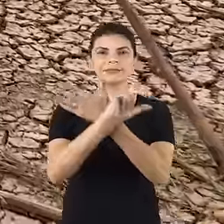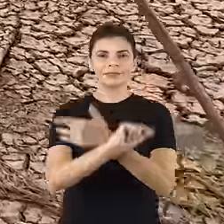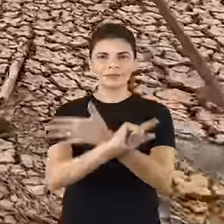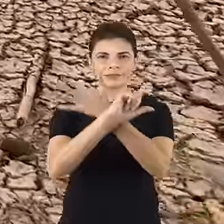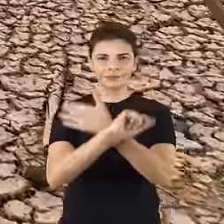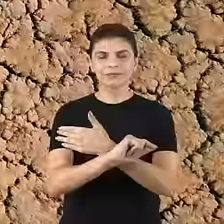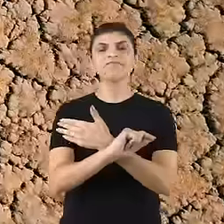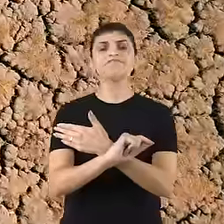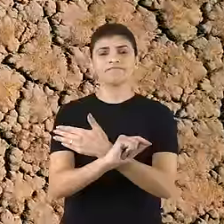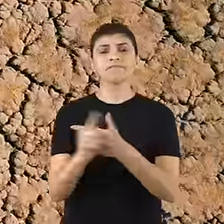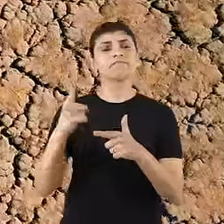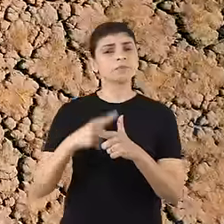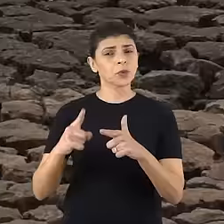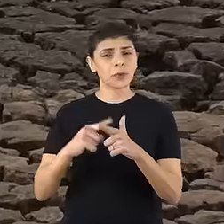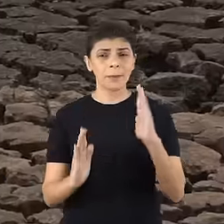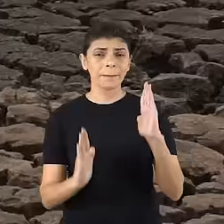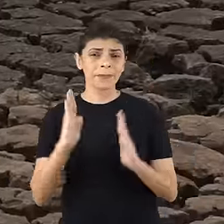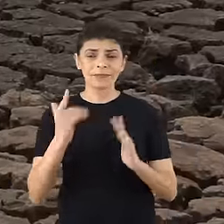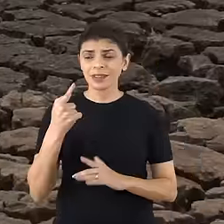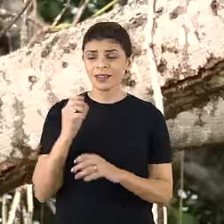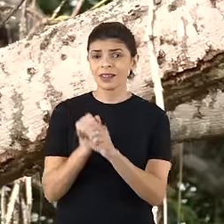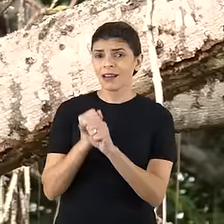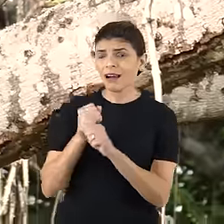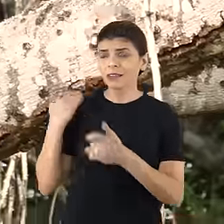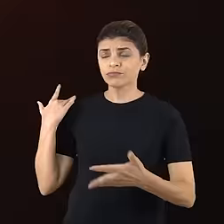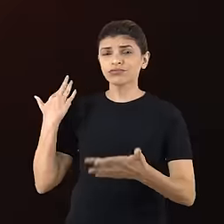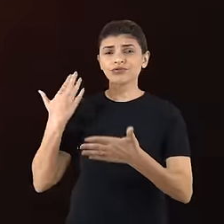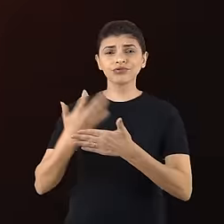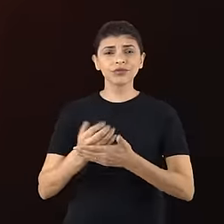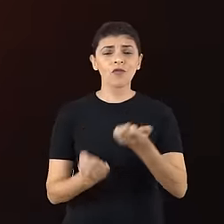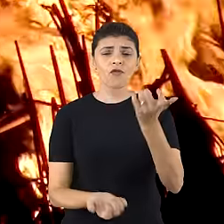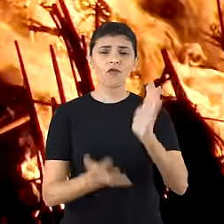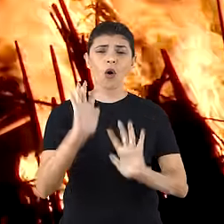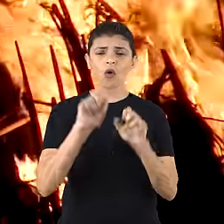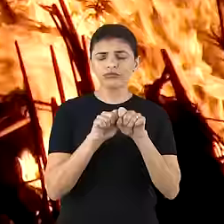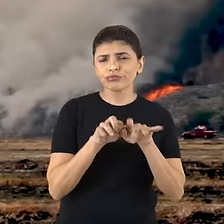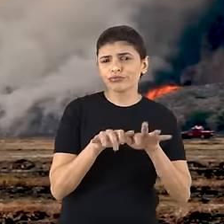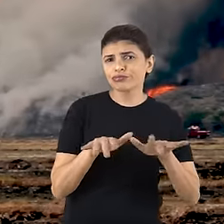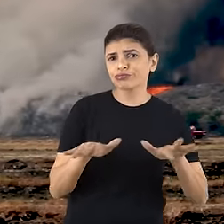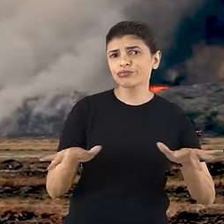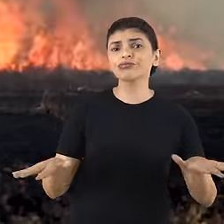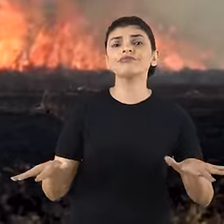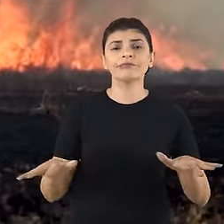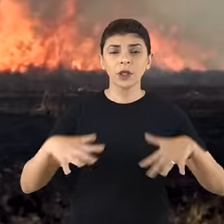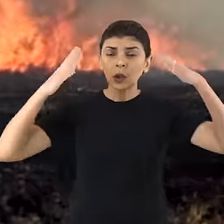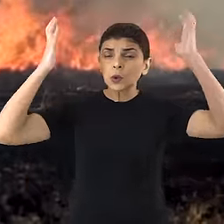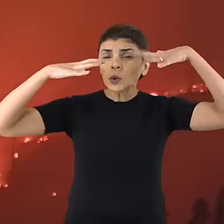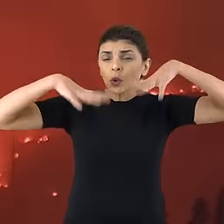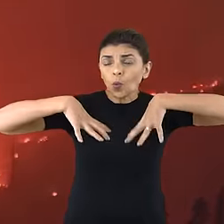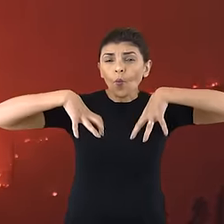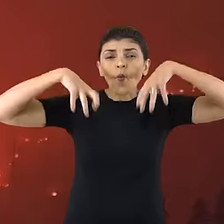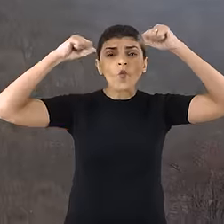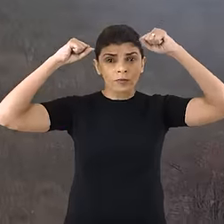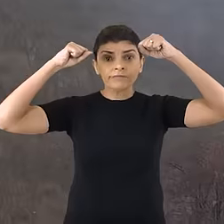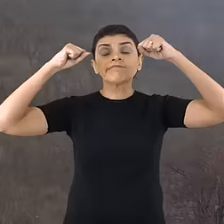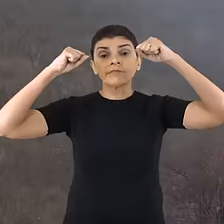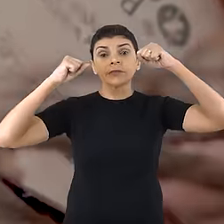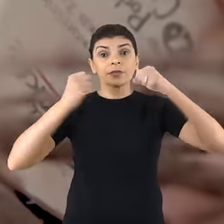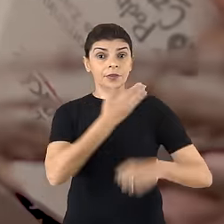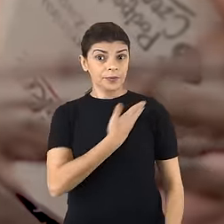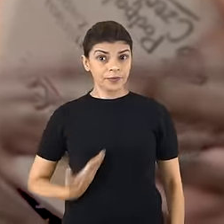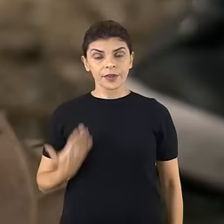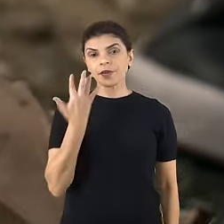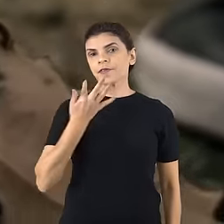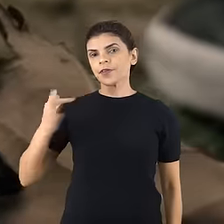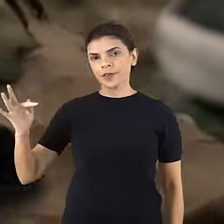O Pantanal enfrenta a pior seca em 70 anos e há grave risco de o fogo se espalhar. O governo federal trabalha em parceria com estados